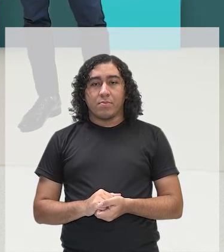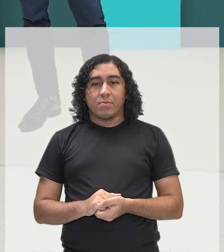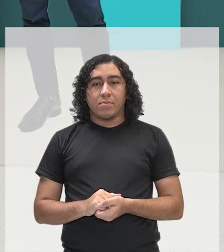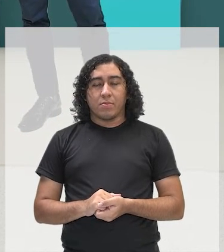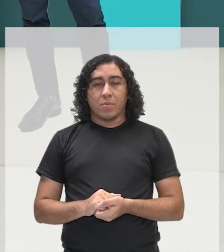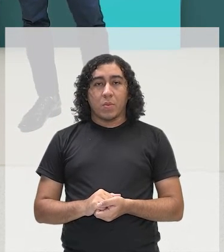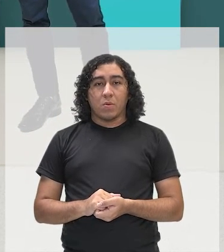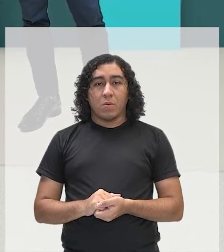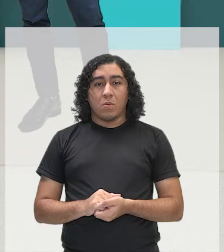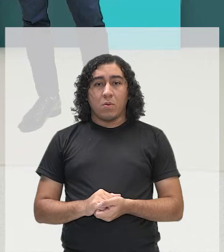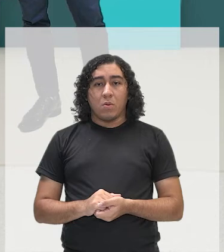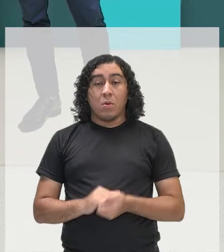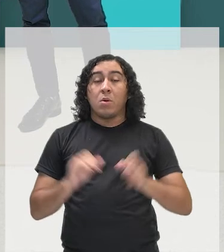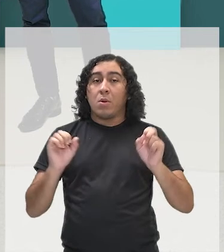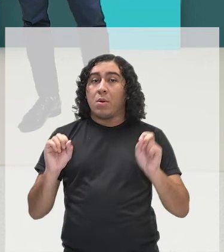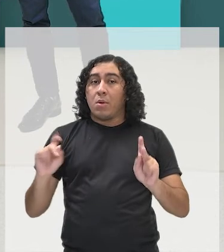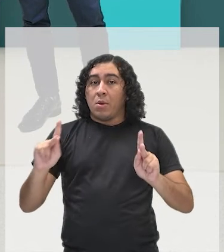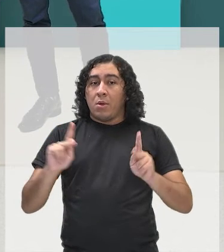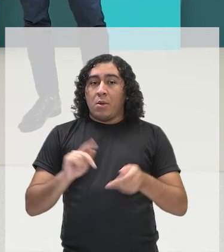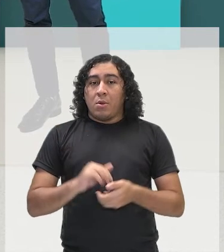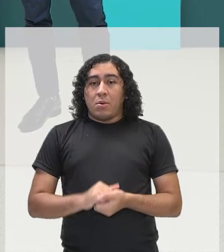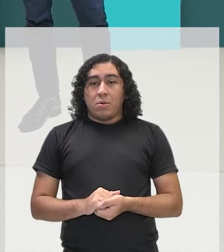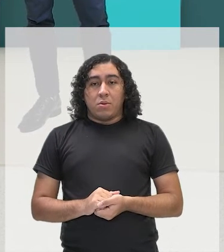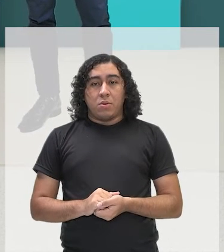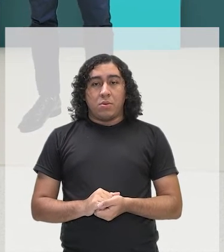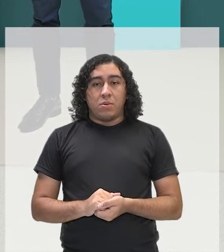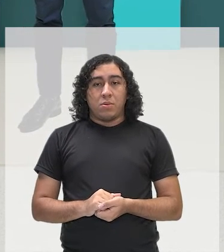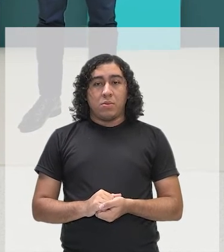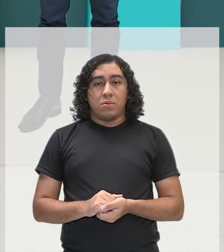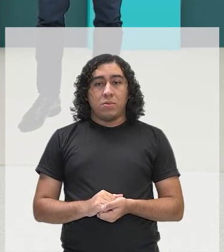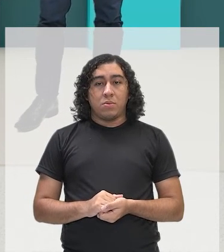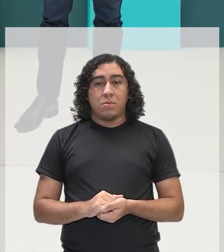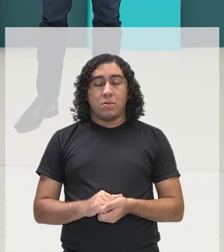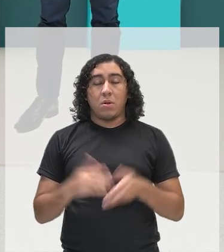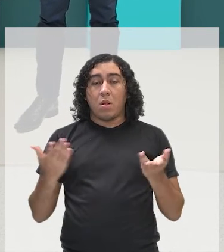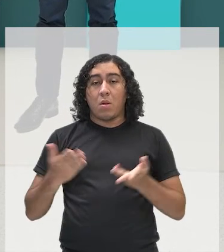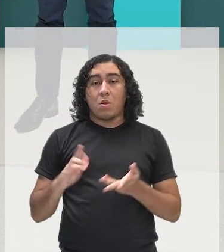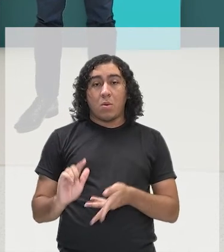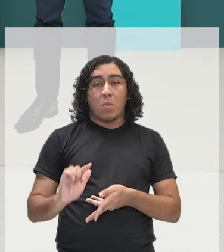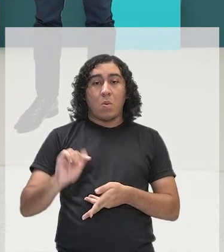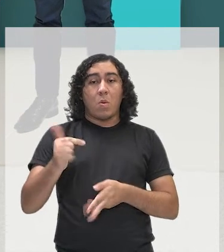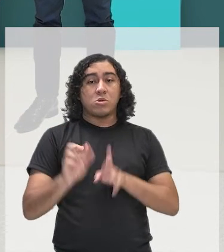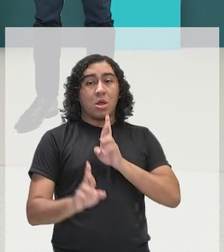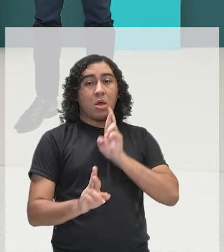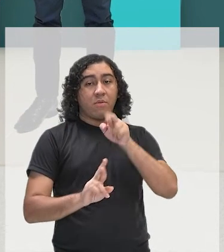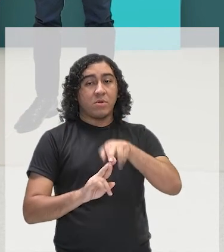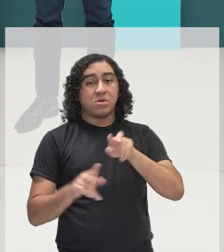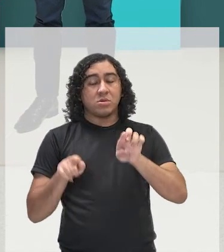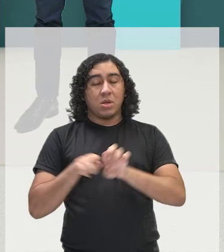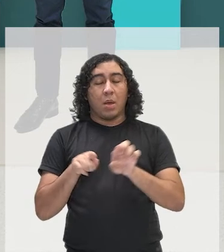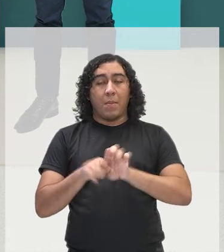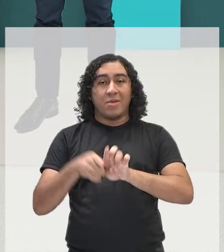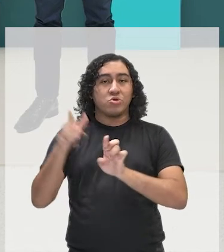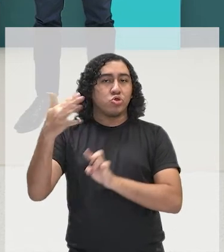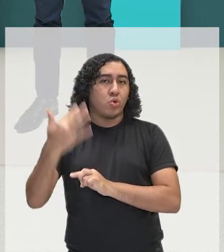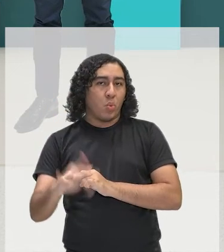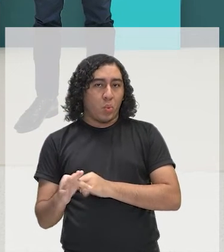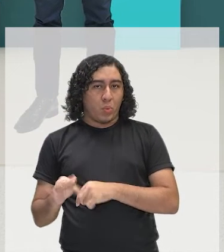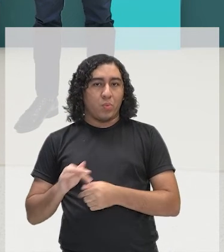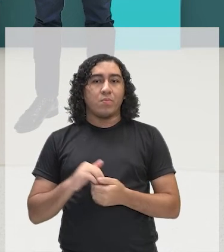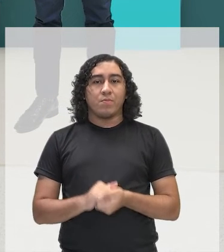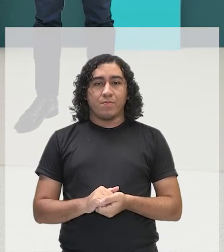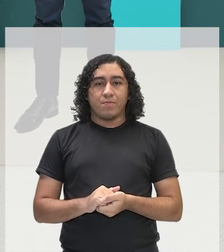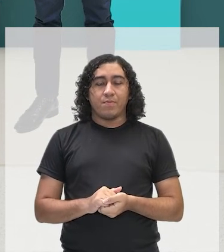que pode ser uma faca, por exemplo, pode ser uma arma de fogo, ok? Agora vou mostrar para vocês uma outra expressão que também é relacionada à